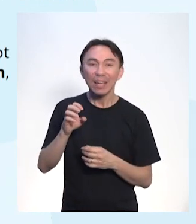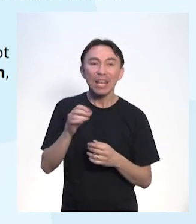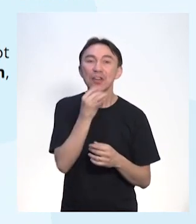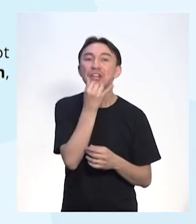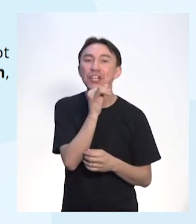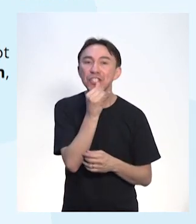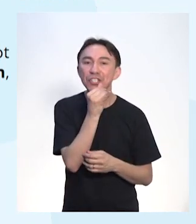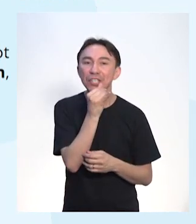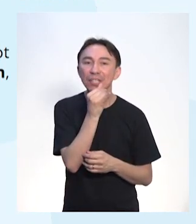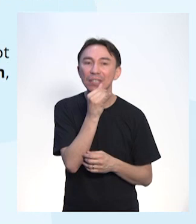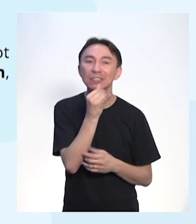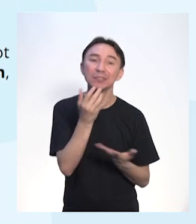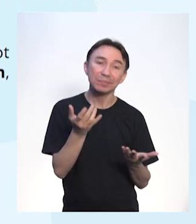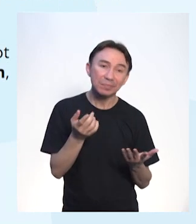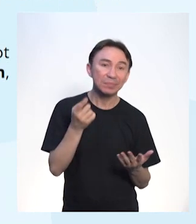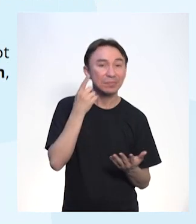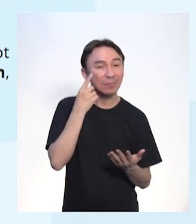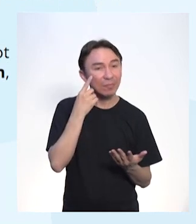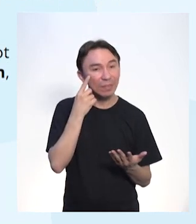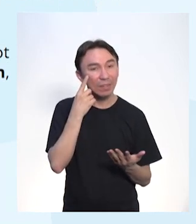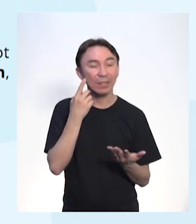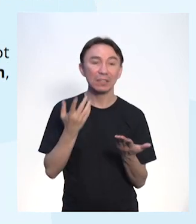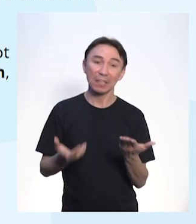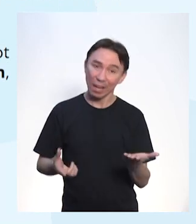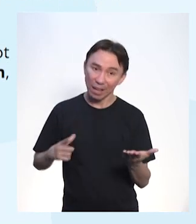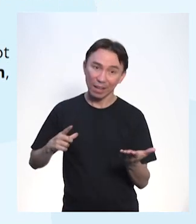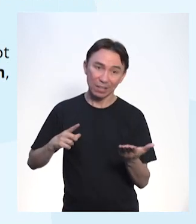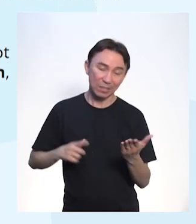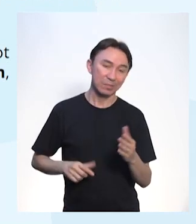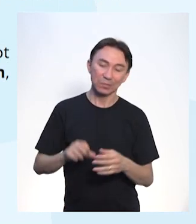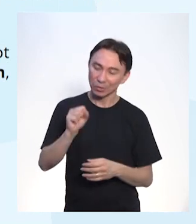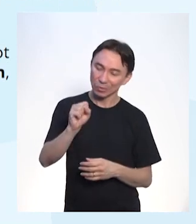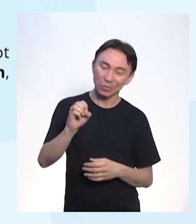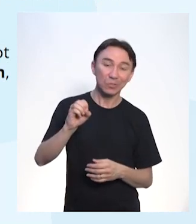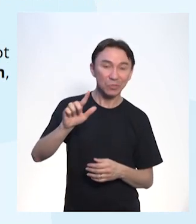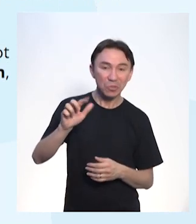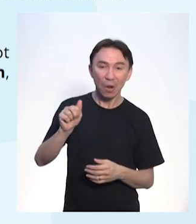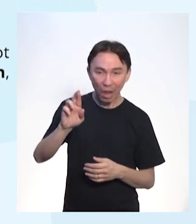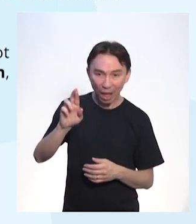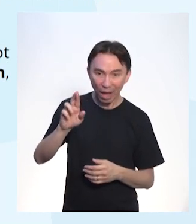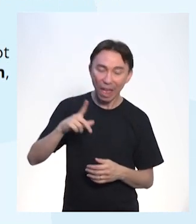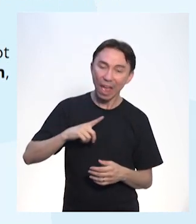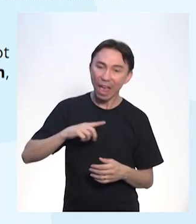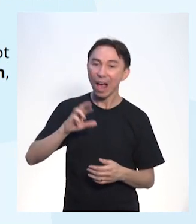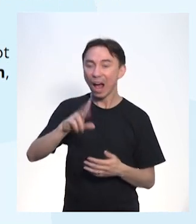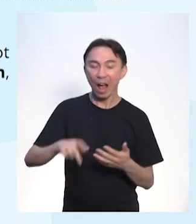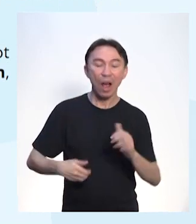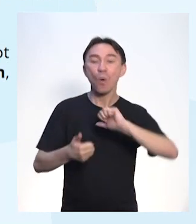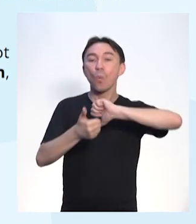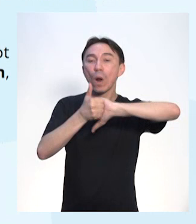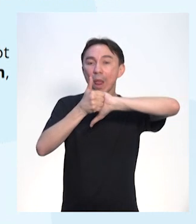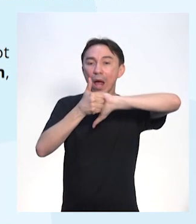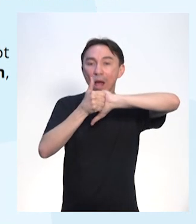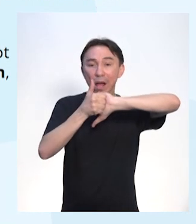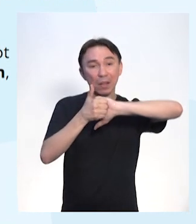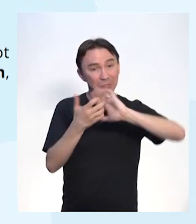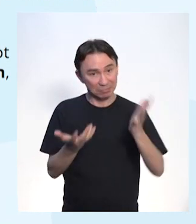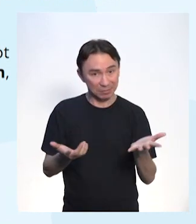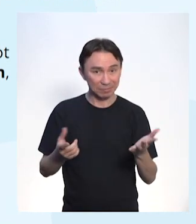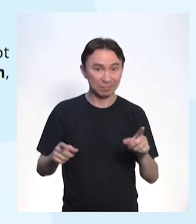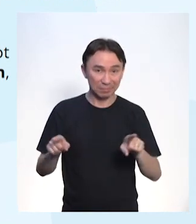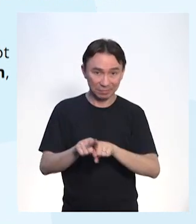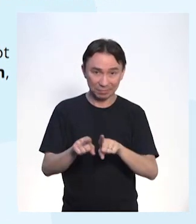da coisa. Então, solar energy, energia solar. A qualidade vem sempre antes. Apareceu benefits de novo aqui,